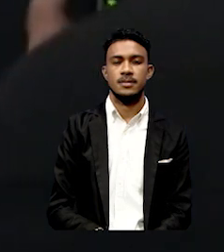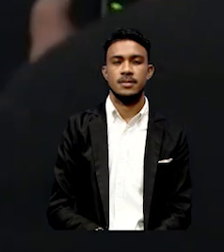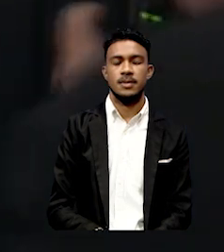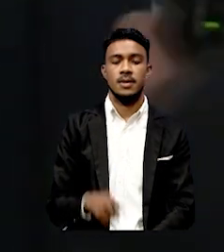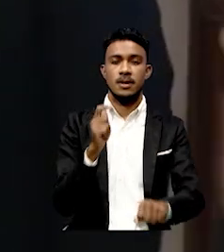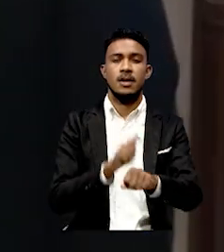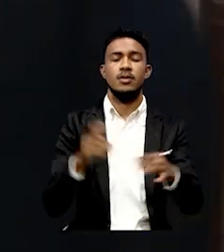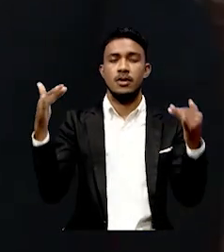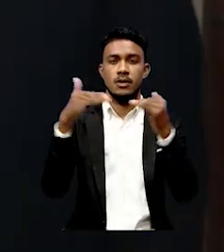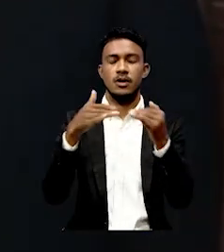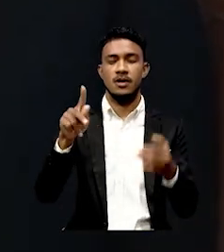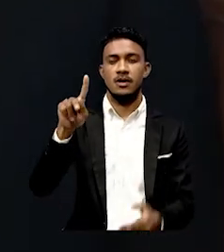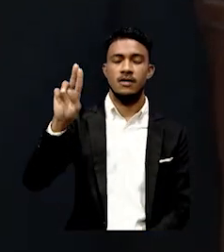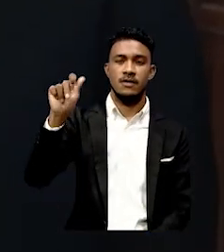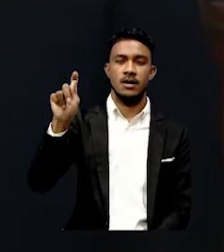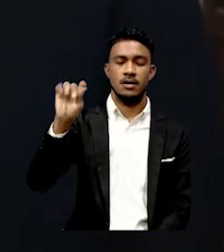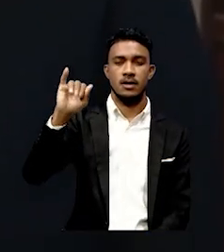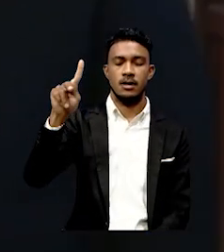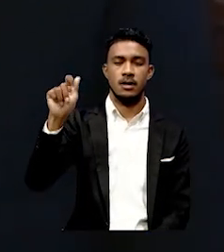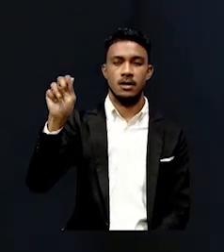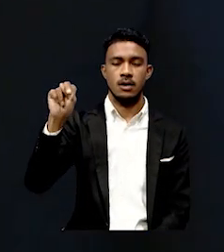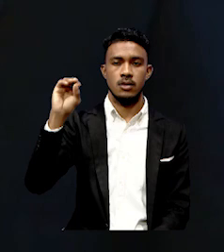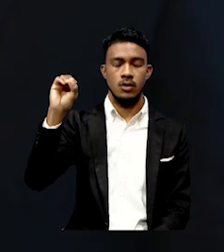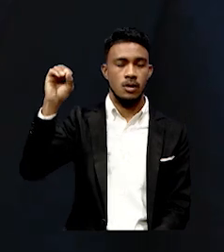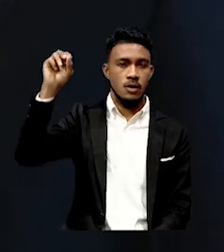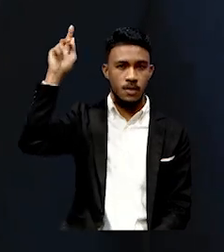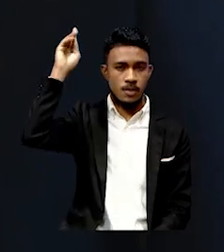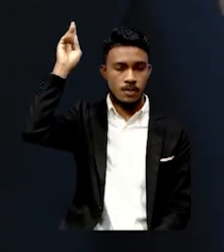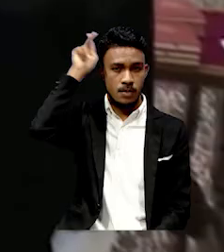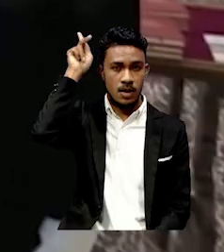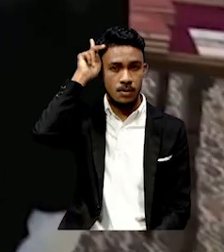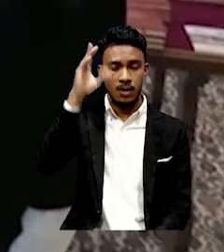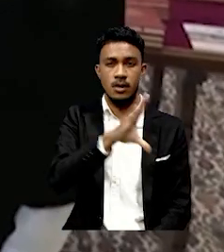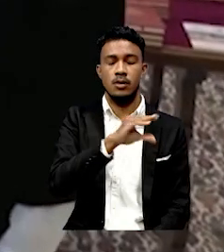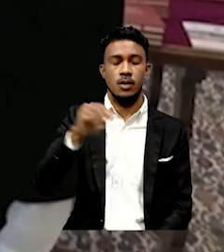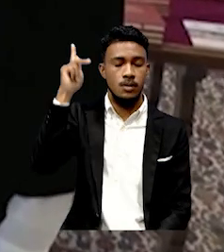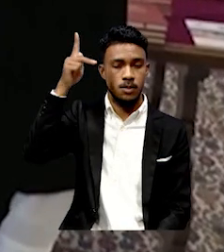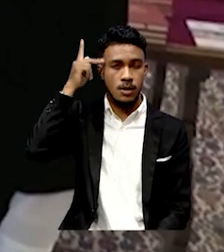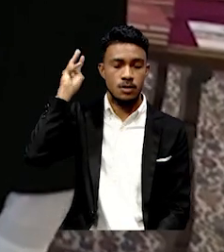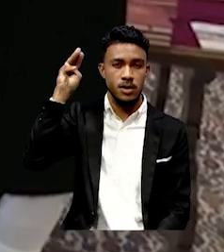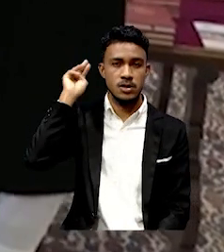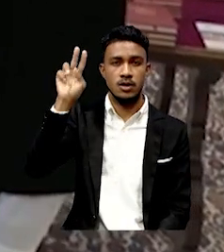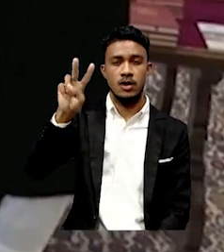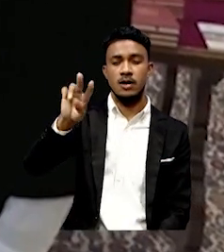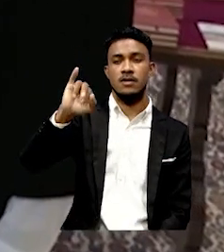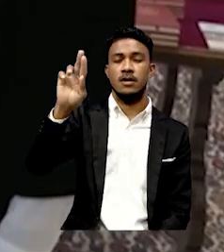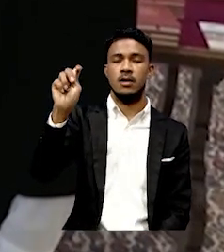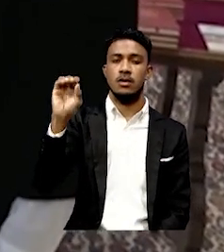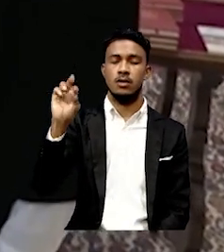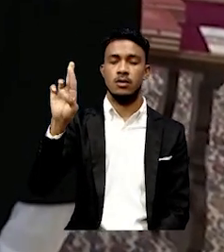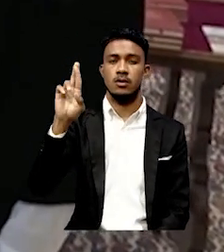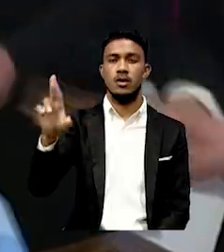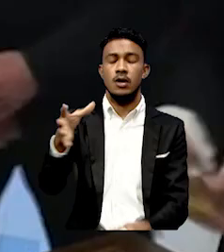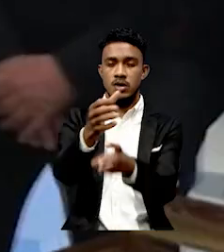Durante o encontro em Vaticano, Papa Francisco, o primeiro-ministro Hungária, Viktor Orbán, discute com o esforço Hungária o décimo